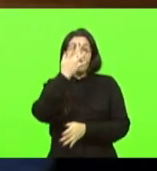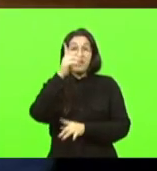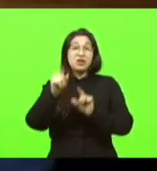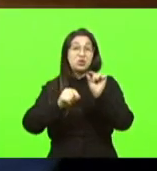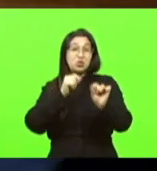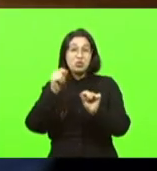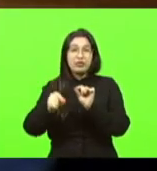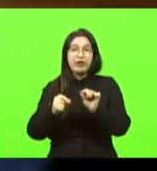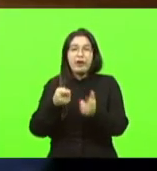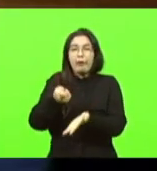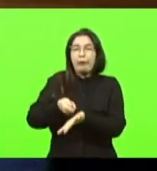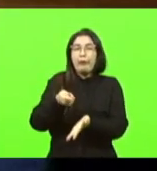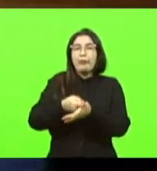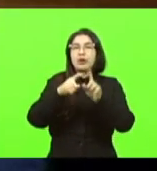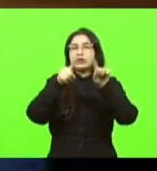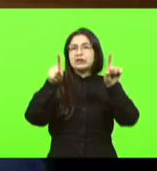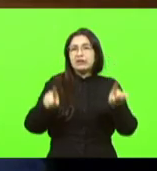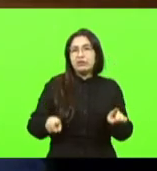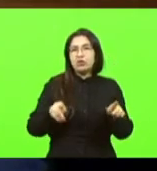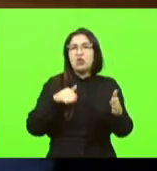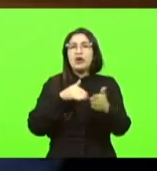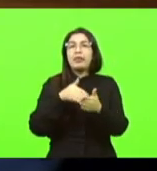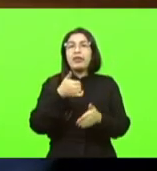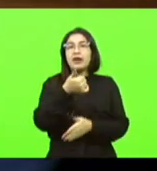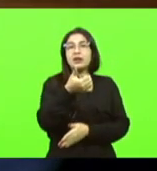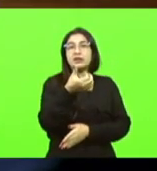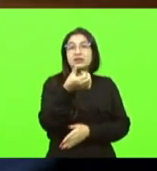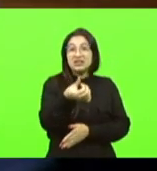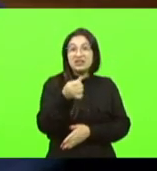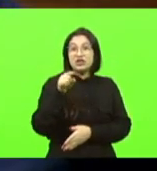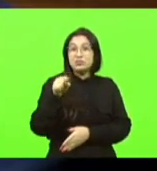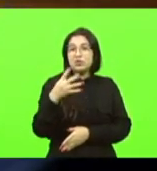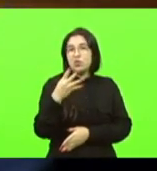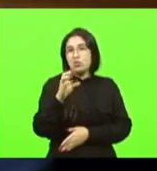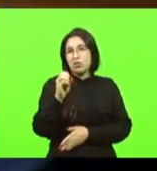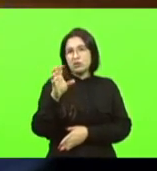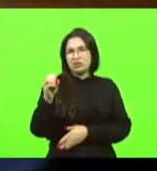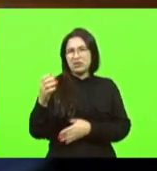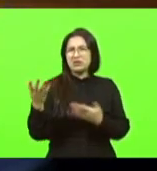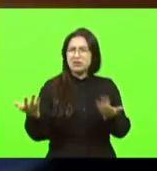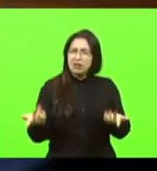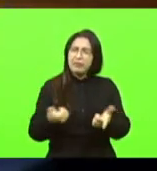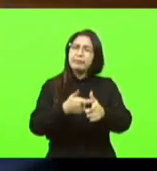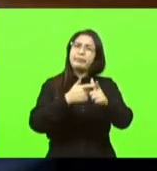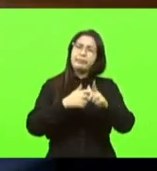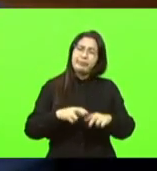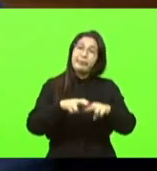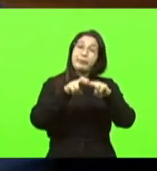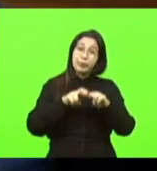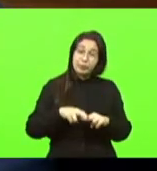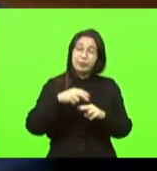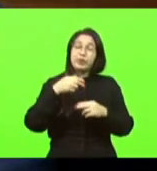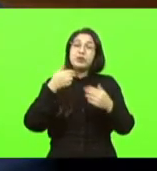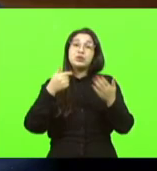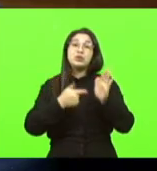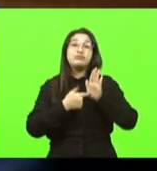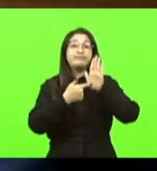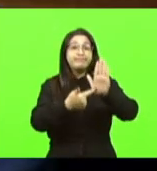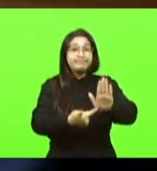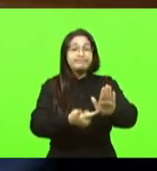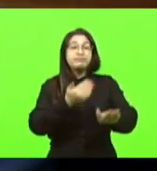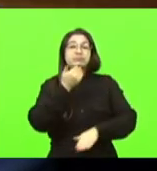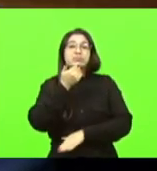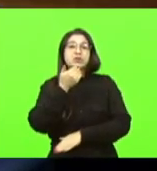Servidor que ganha até 6.400 então é por isso que nós apresentamos este requerimento